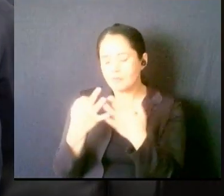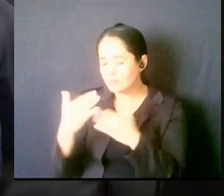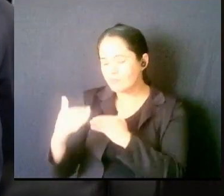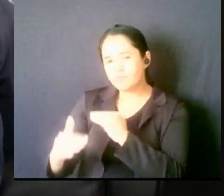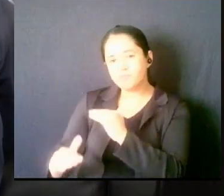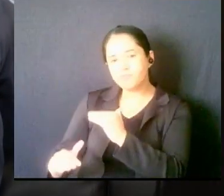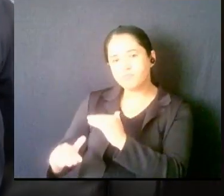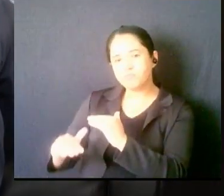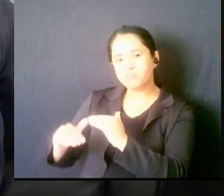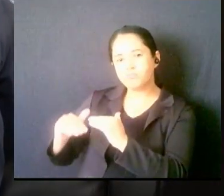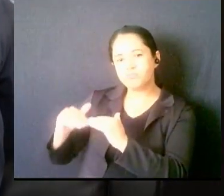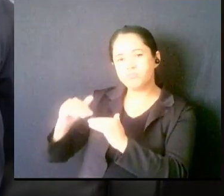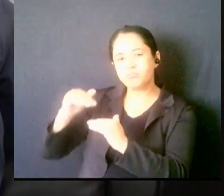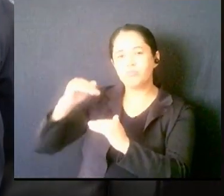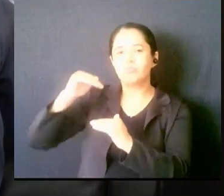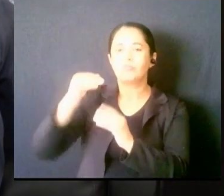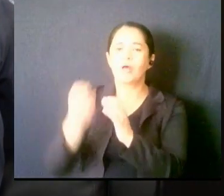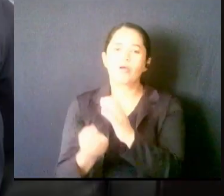constituição dessas pessoas.